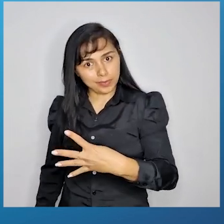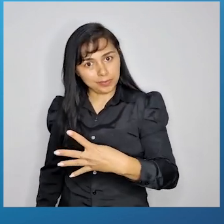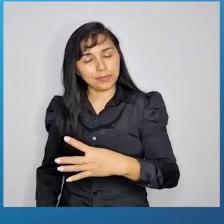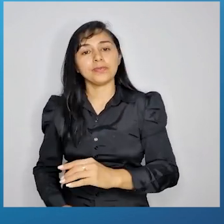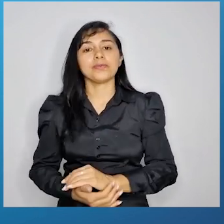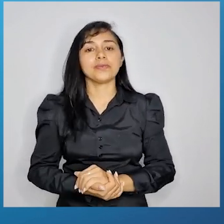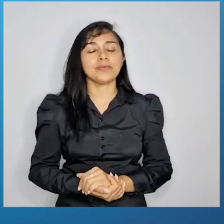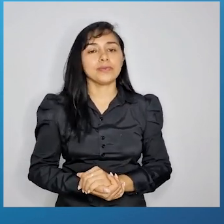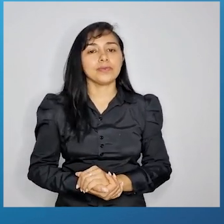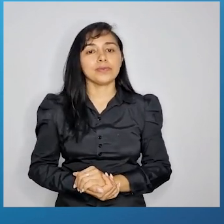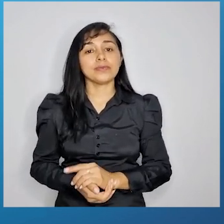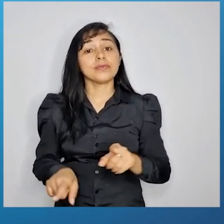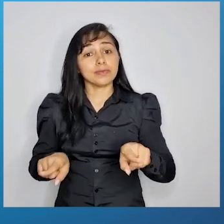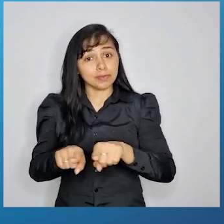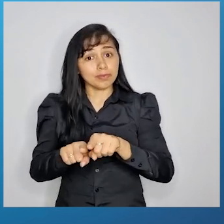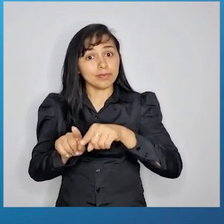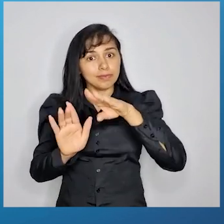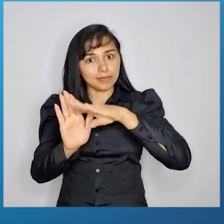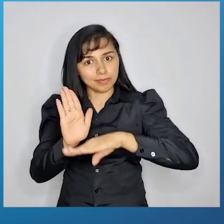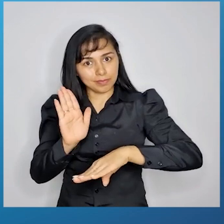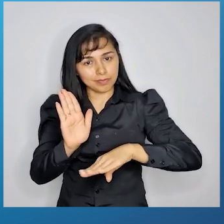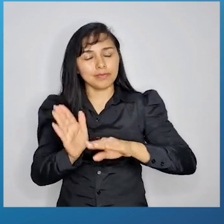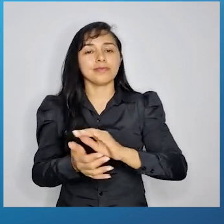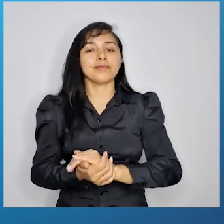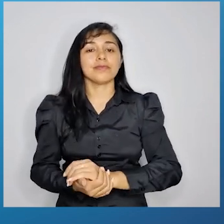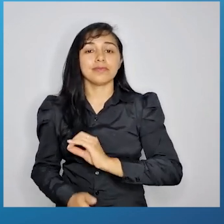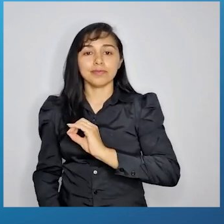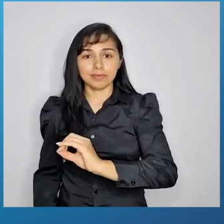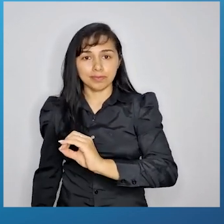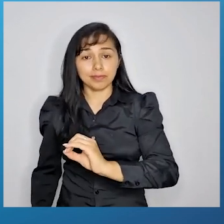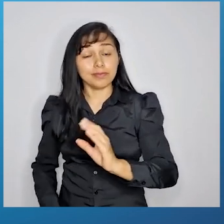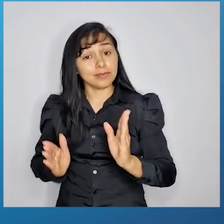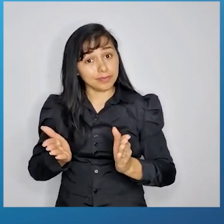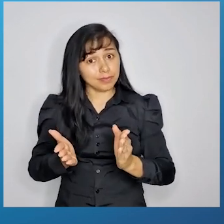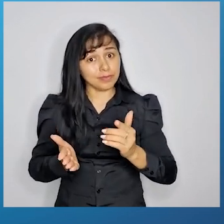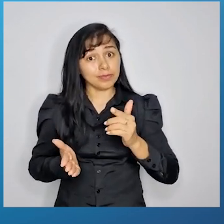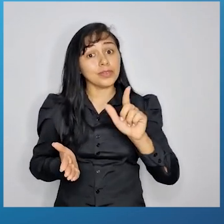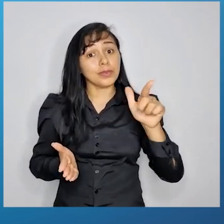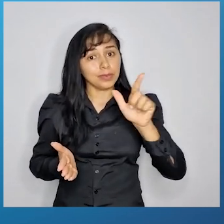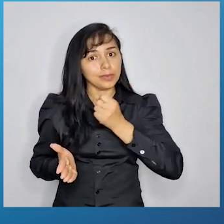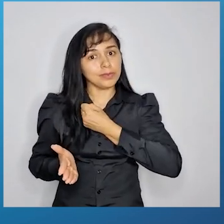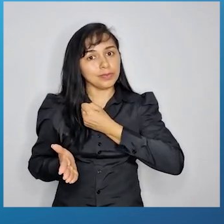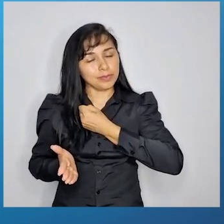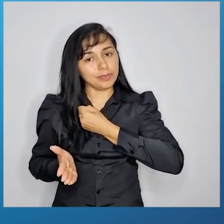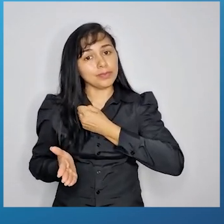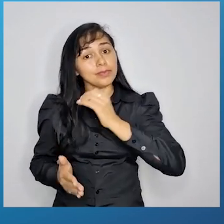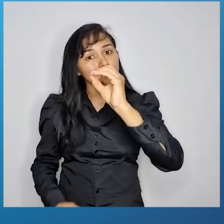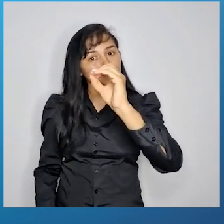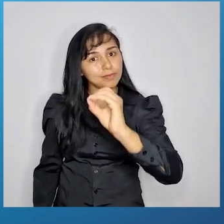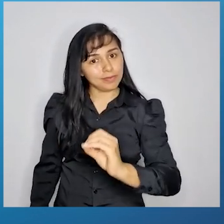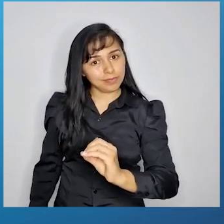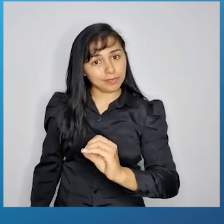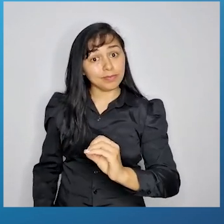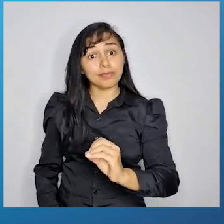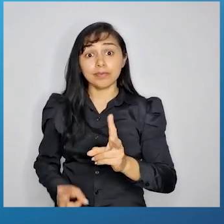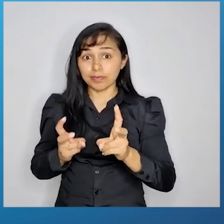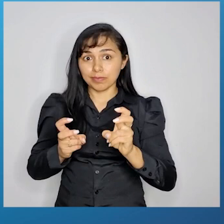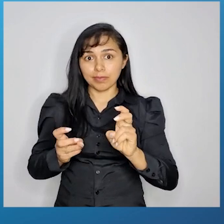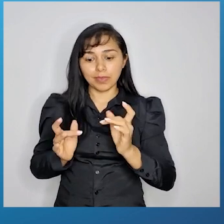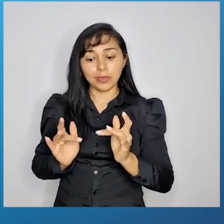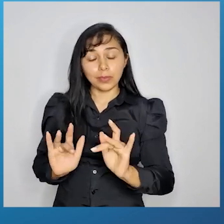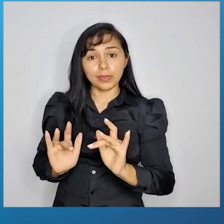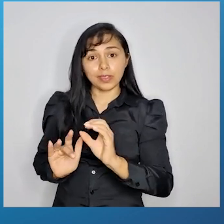Faço aqui também a subtração, dá 0 e eu baixo o próximo, que é 0. Então, observe o